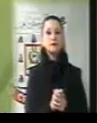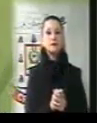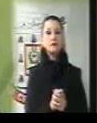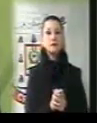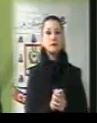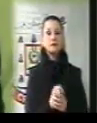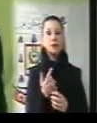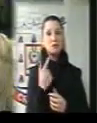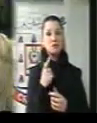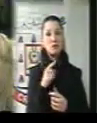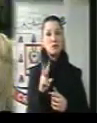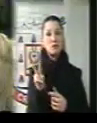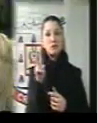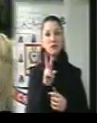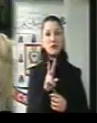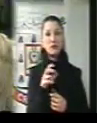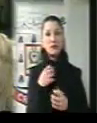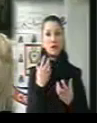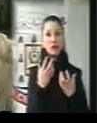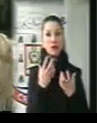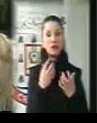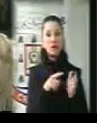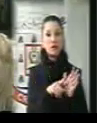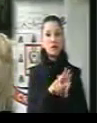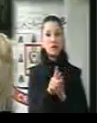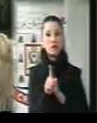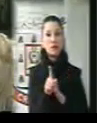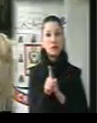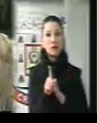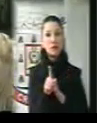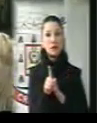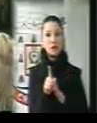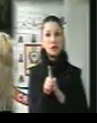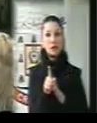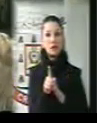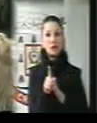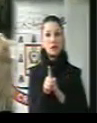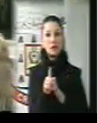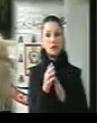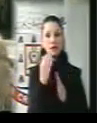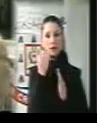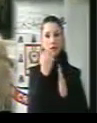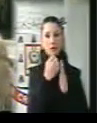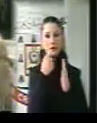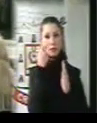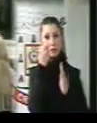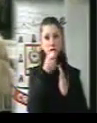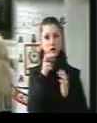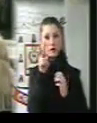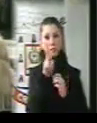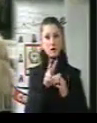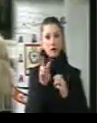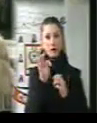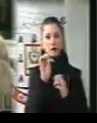Não tendo mais nenhum vereador queira fazer alguma consideração, questão de ordem seguida ao vereador Tida Belloni.